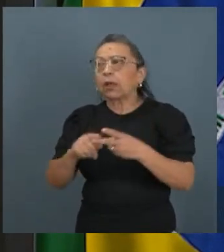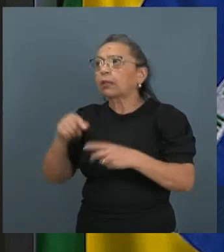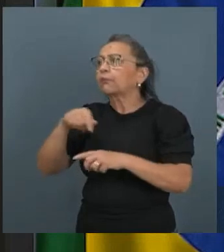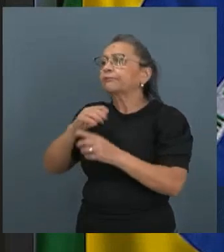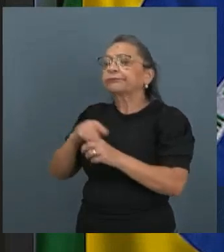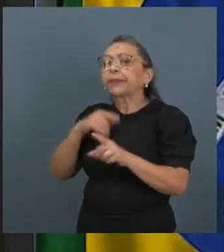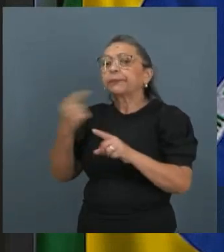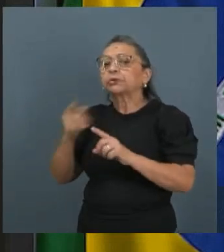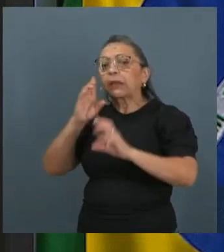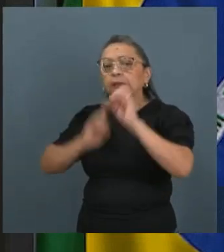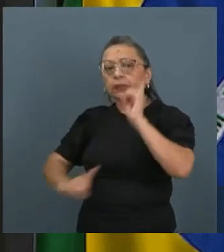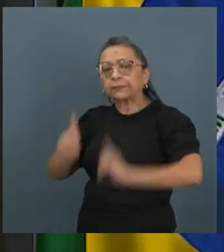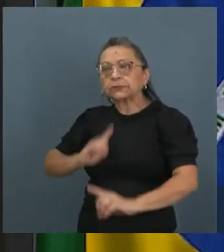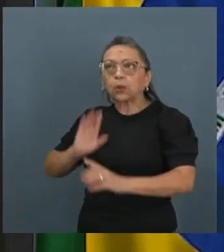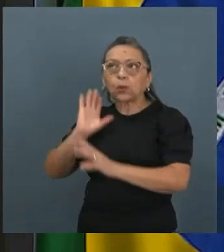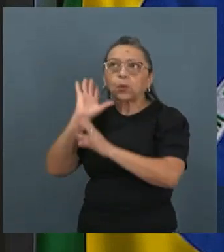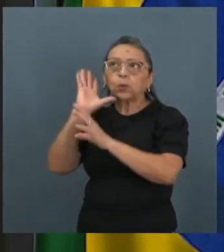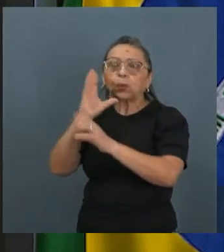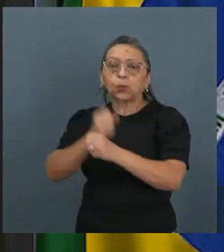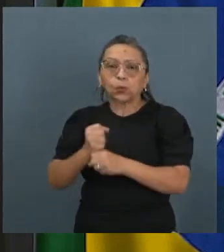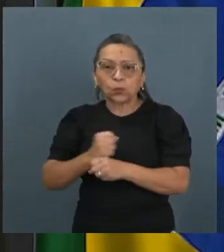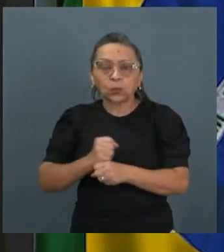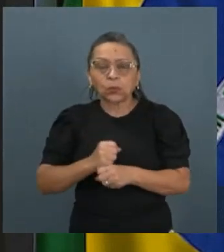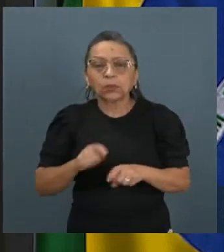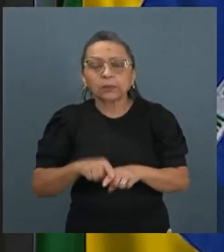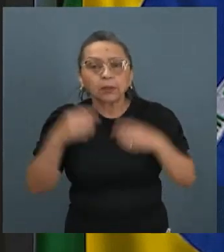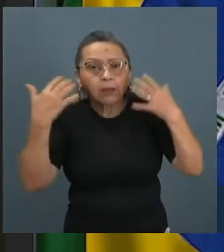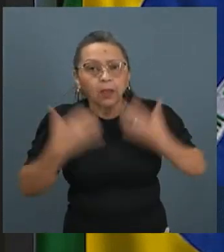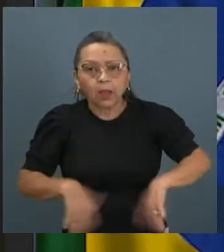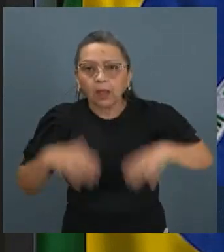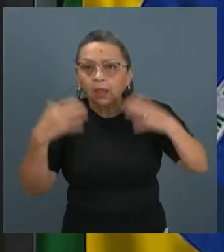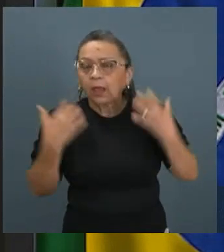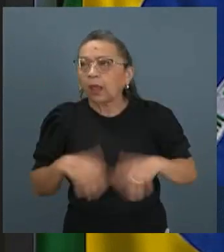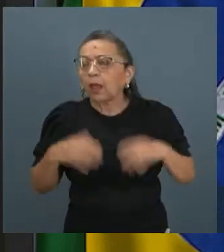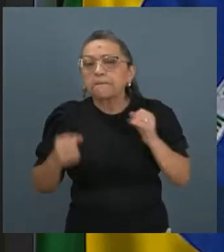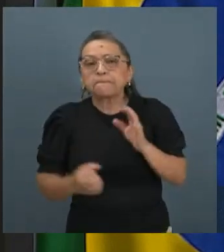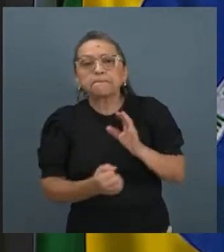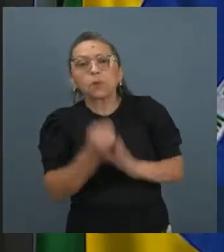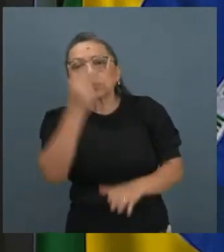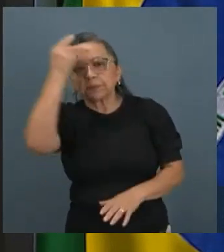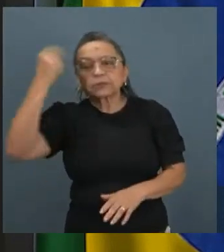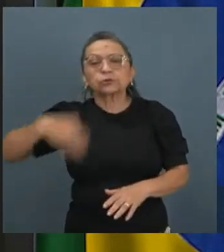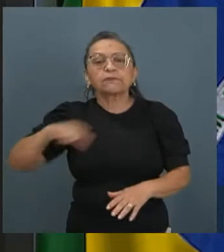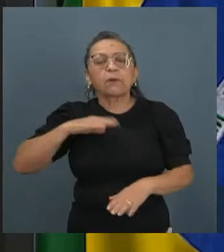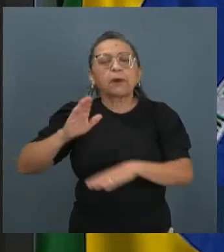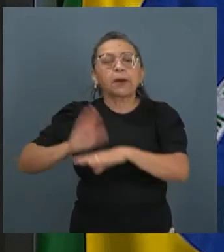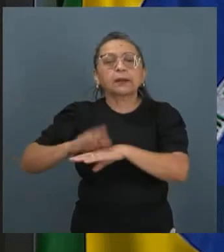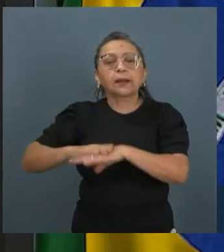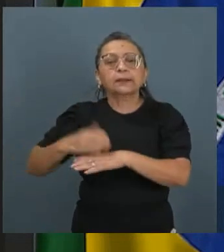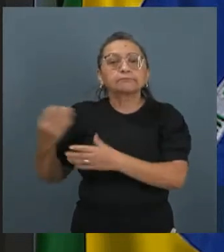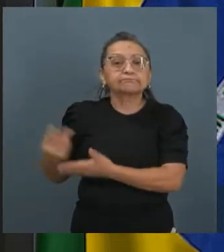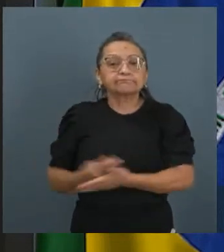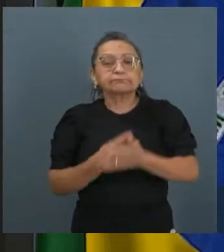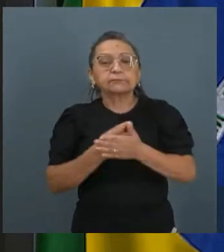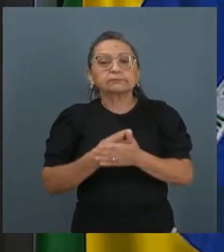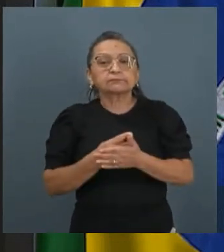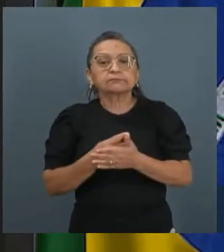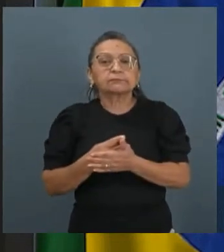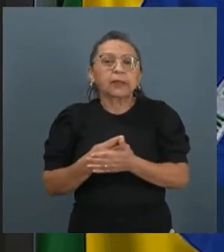depressão profunda duradoura. E no desespero, muitos partem para as ações